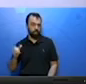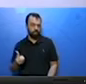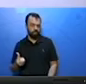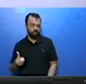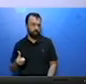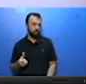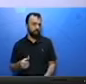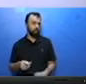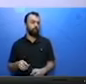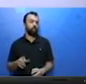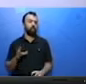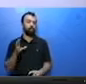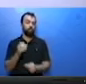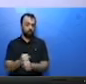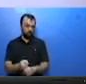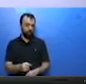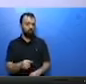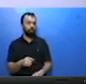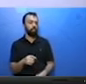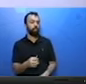mais 576,